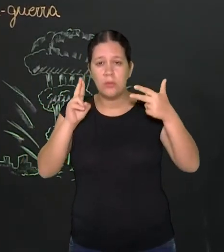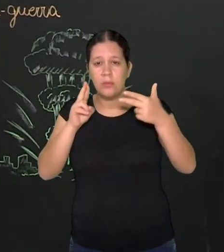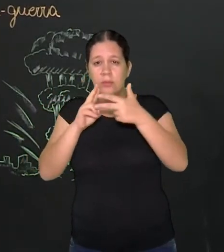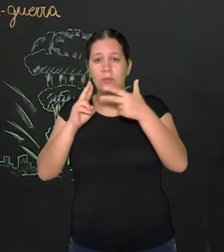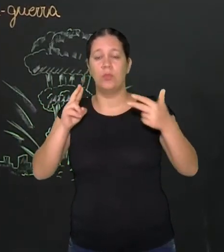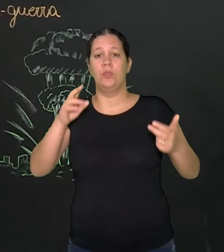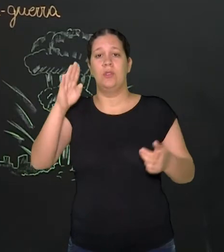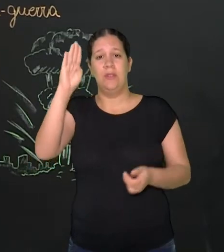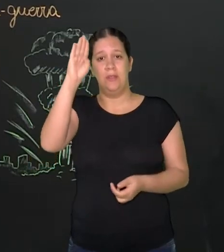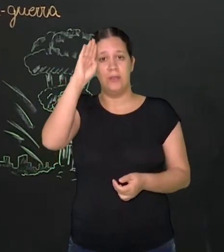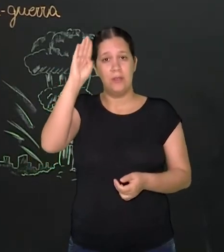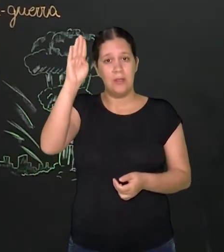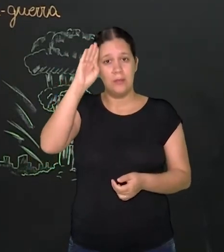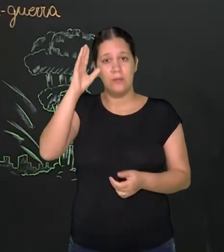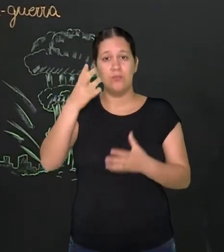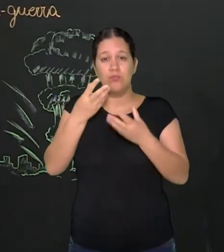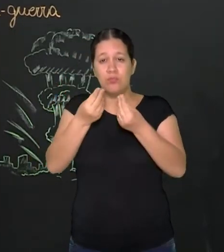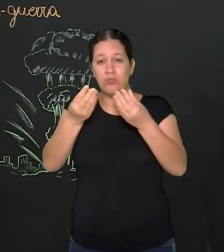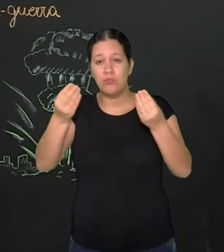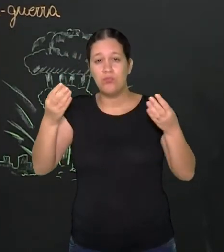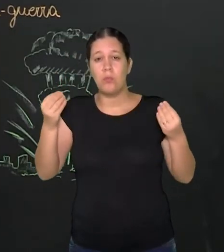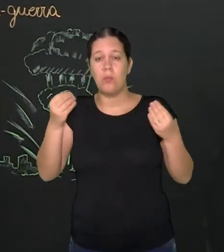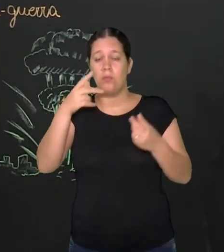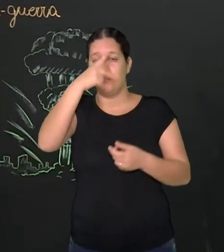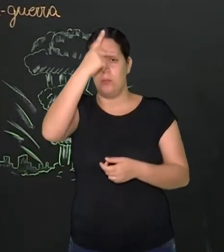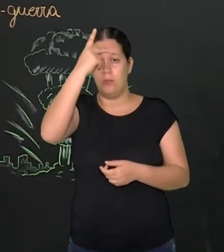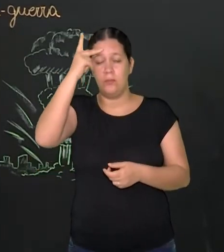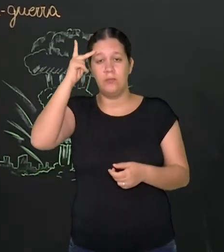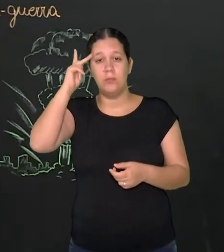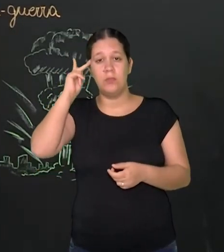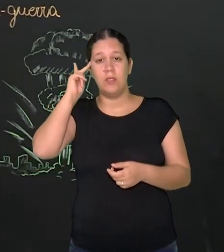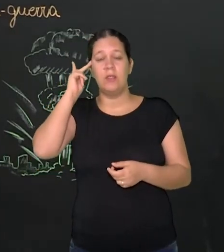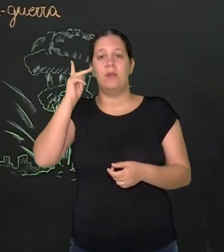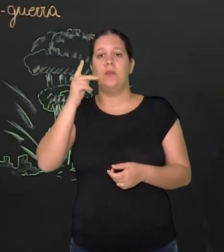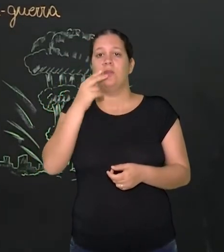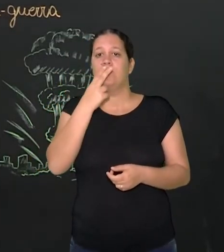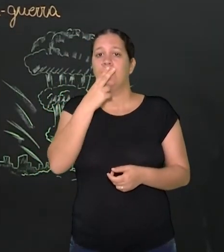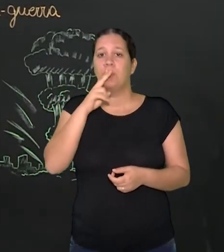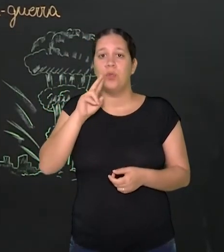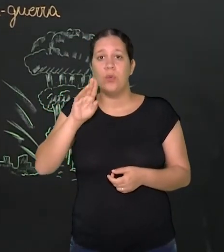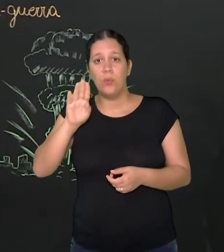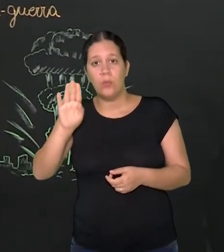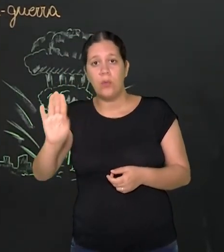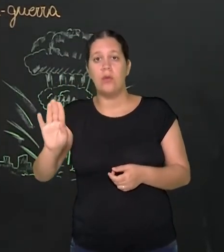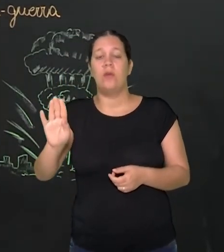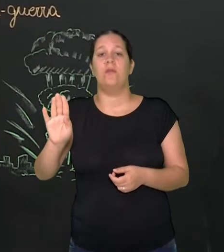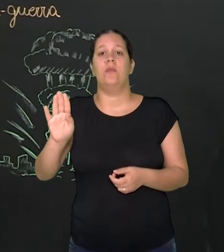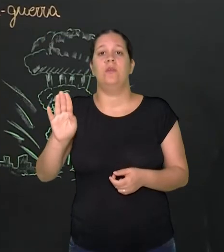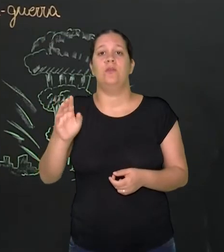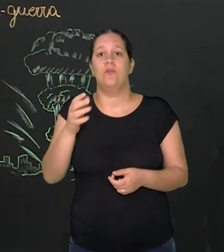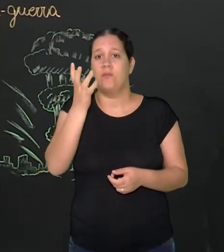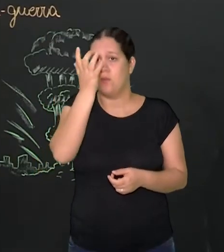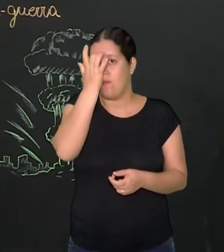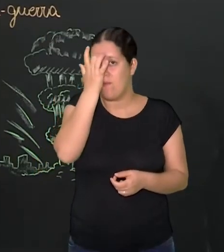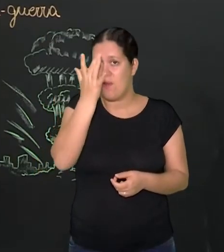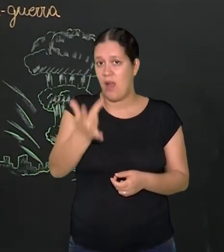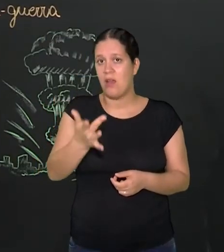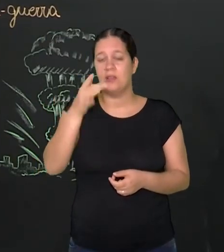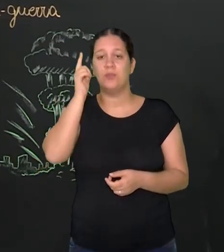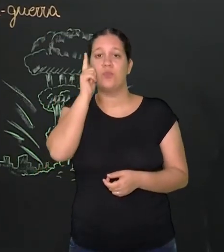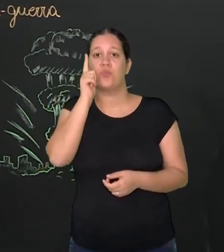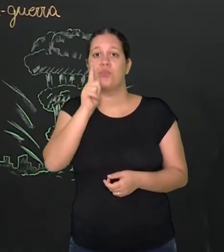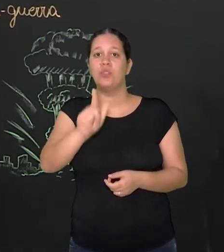recursos, com um exército de milhões de pessoas, né? Então, Hitler achava que faria uma